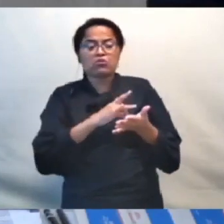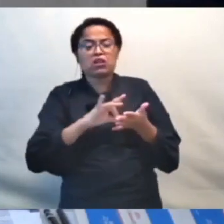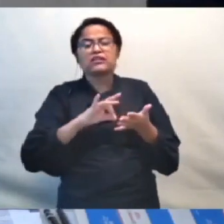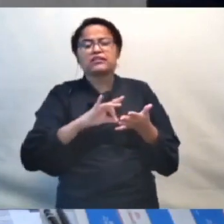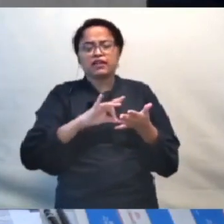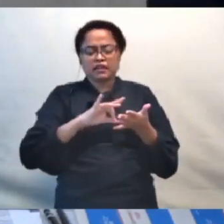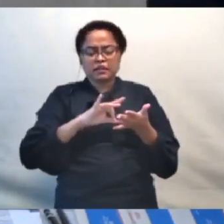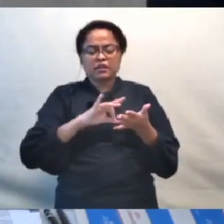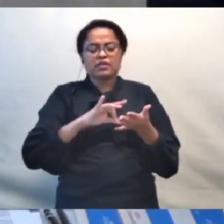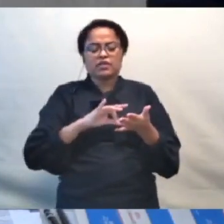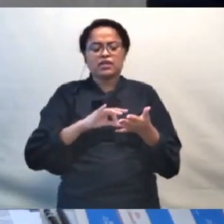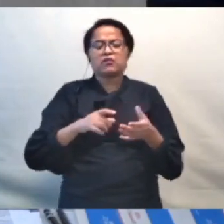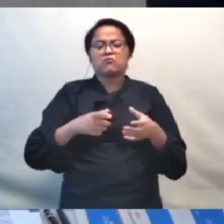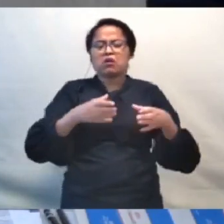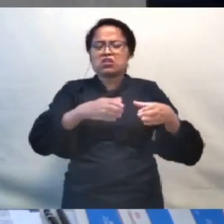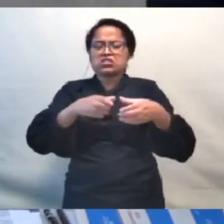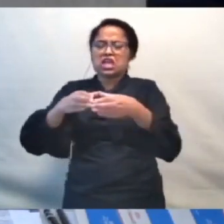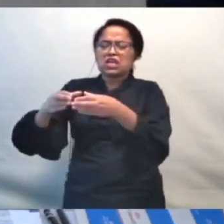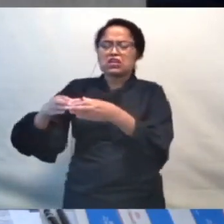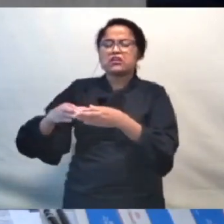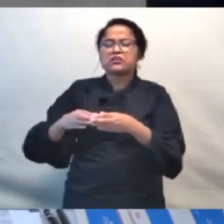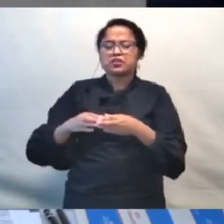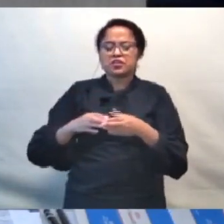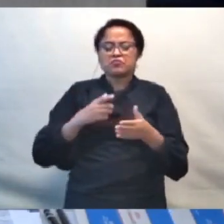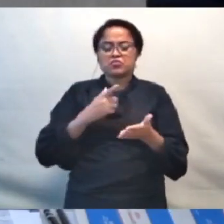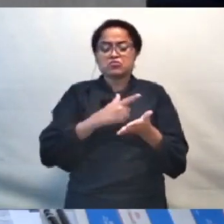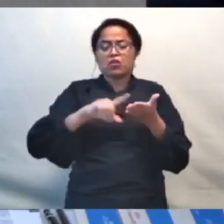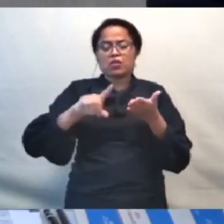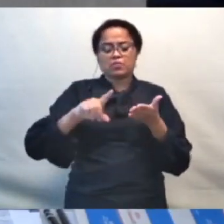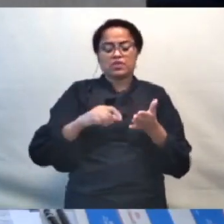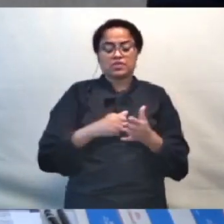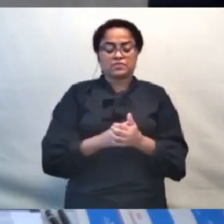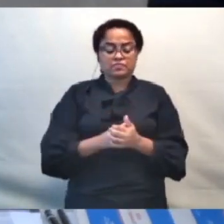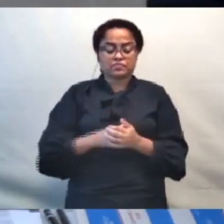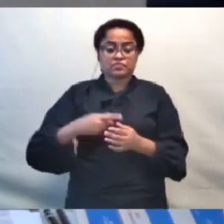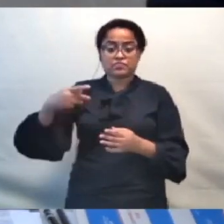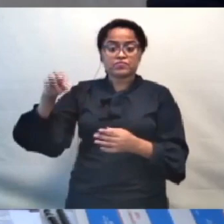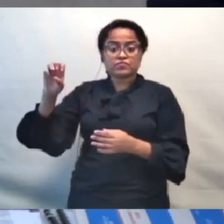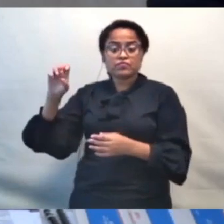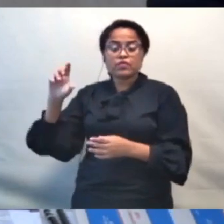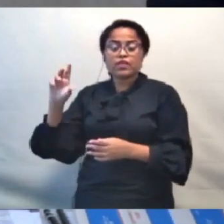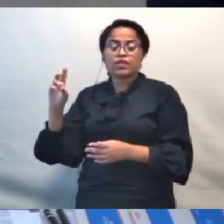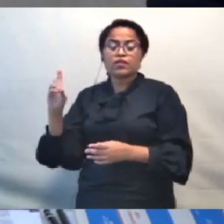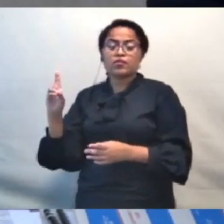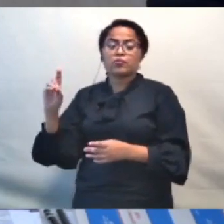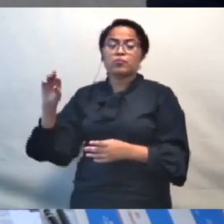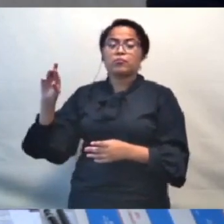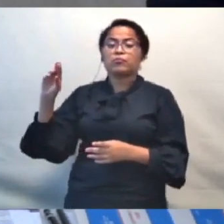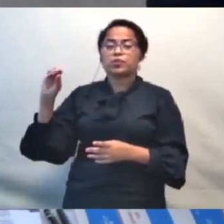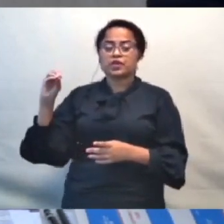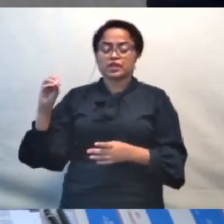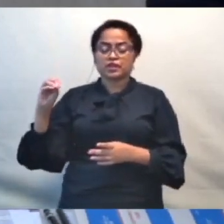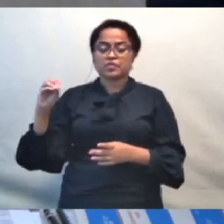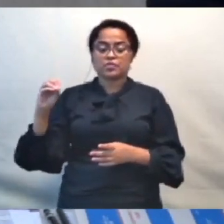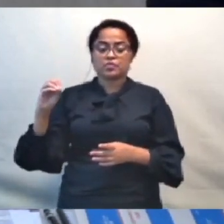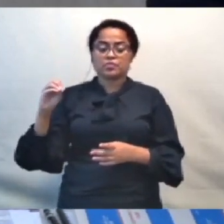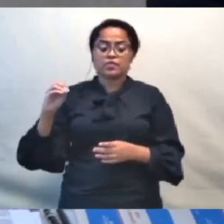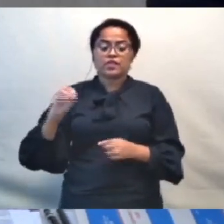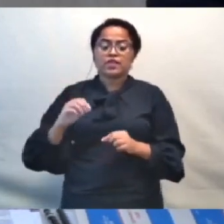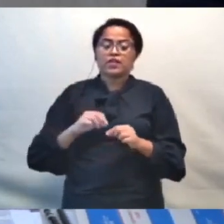Pedro Assis, diretor operacional da SLU, para esclarecer como o funcionamento da operacionalização dos serviços, né, de limpeza